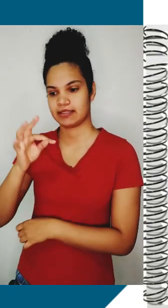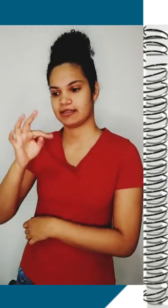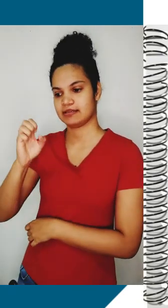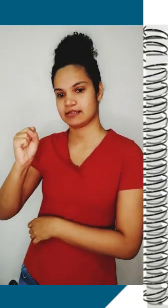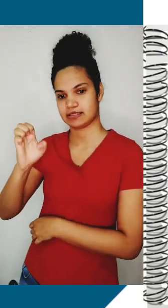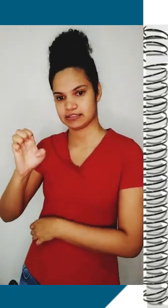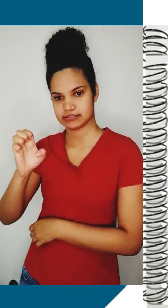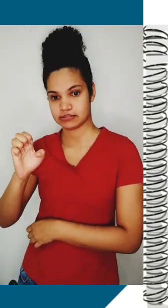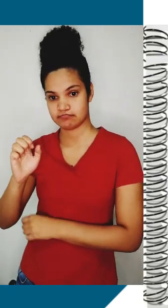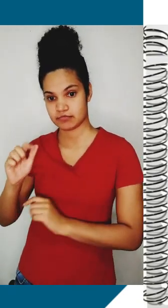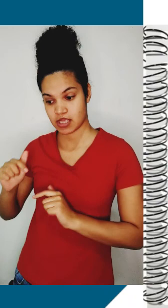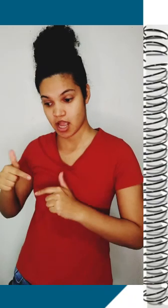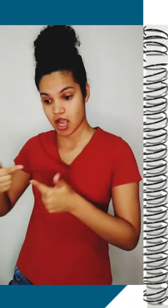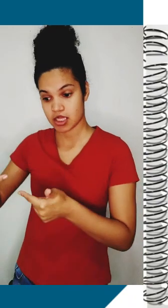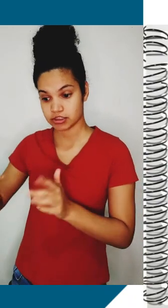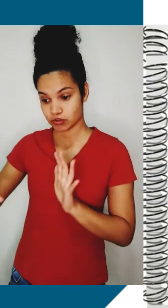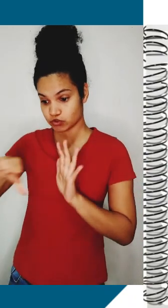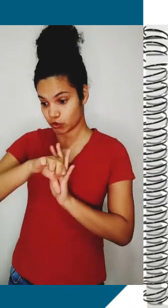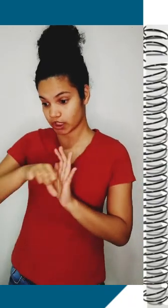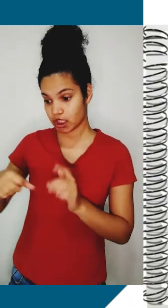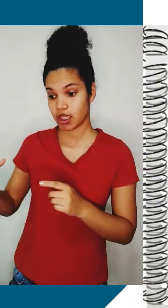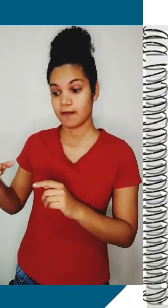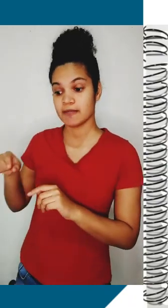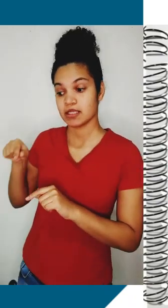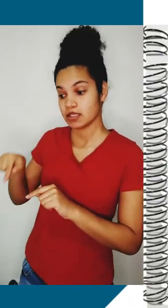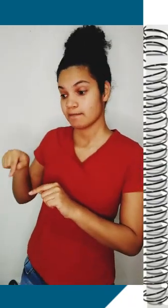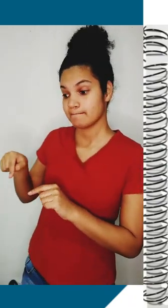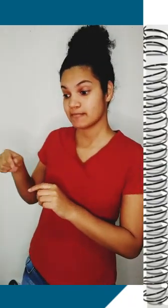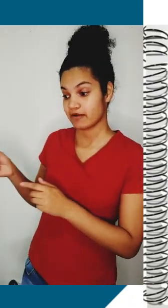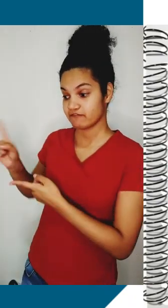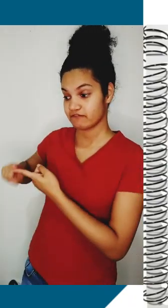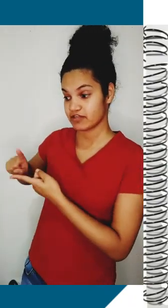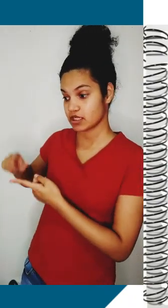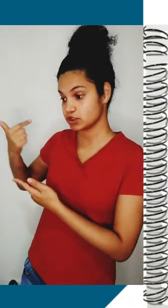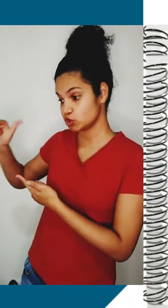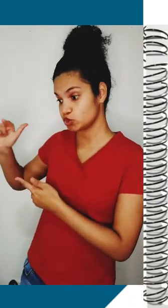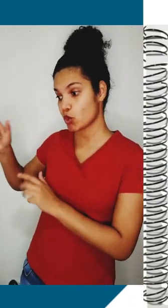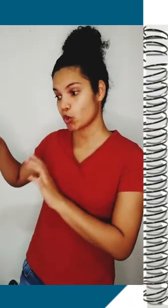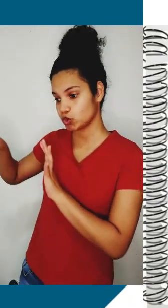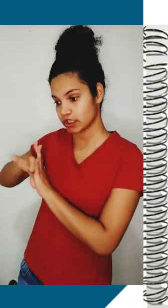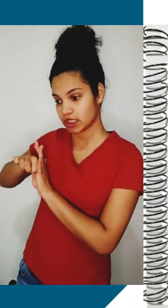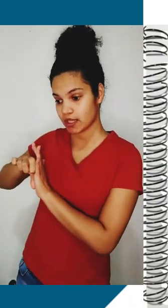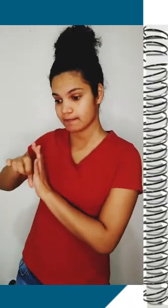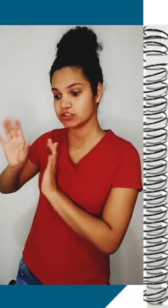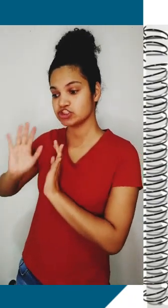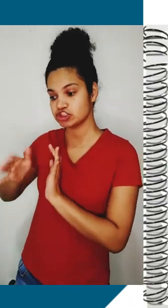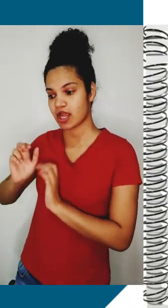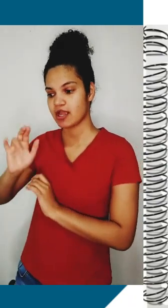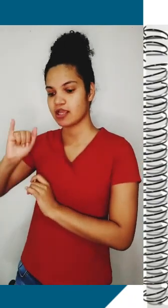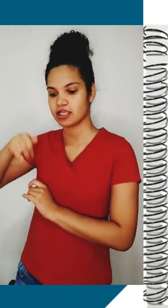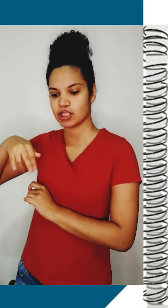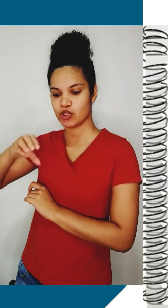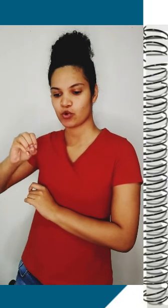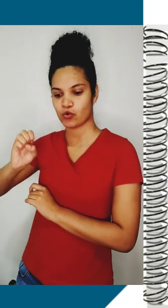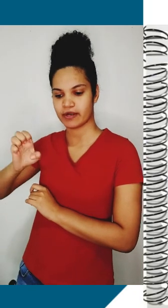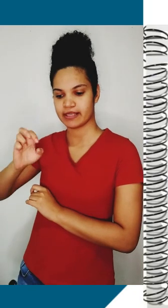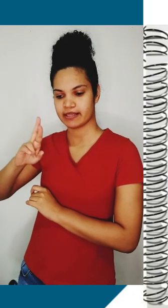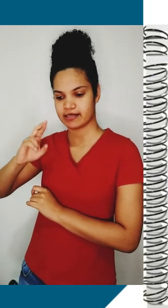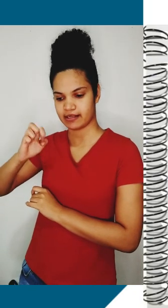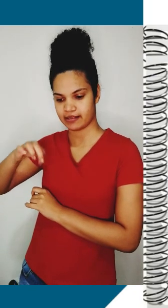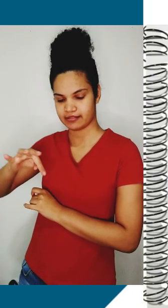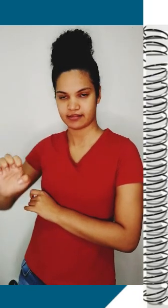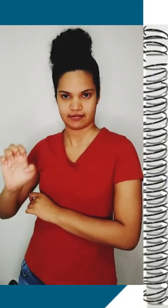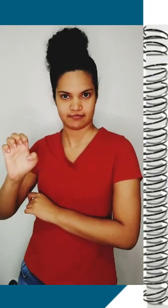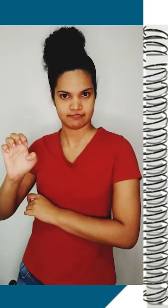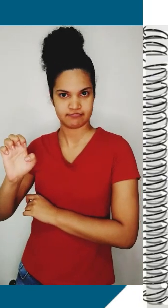tese. A prática de um crime para vingar outro é por si só uma incoerência. É a tese implícita, né? Sugestiva. Vamos ver